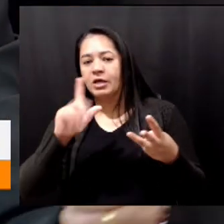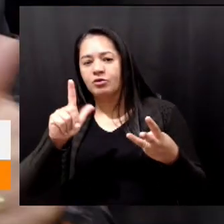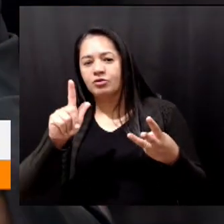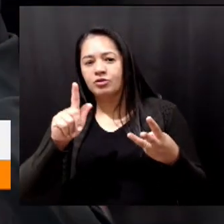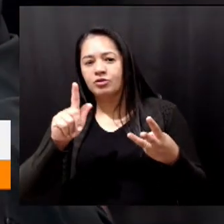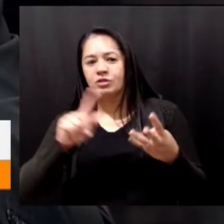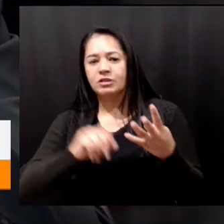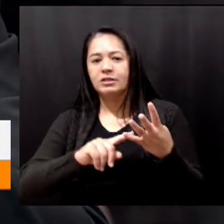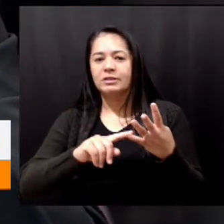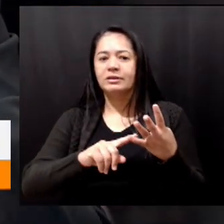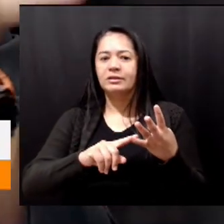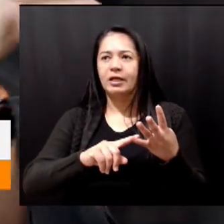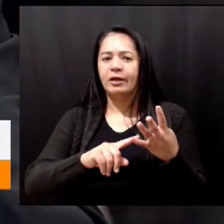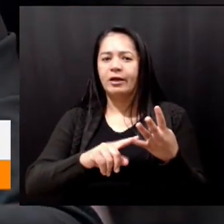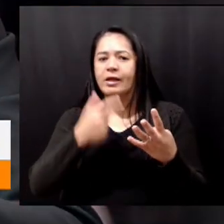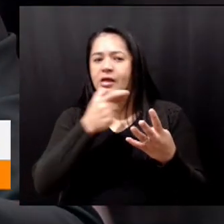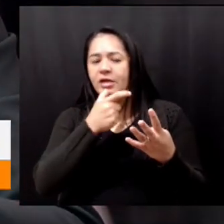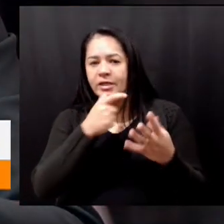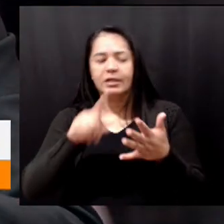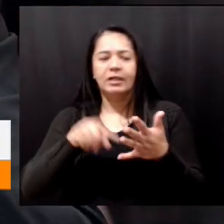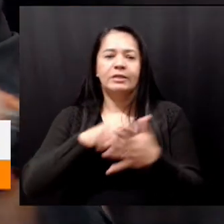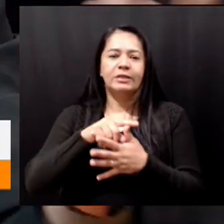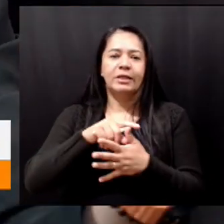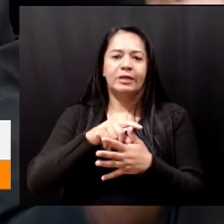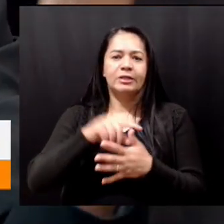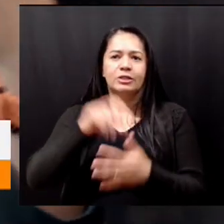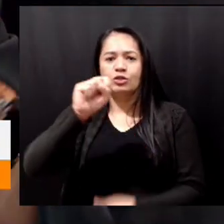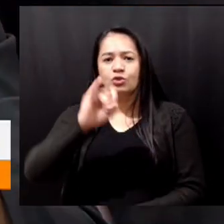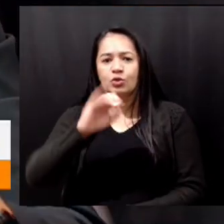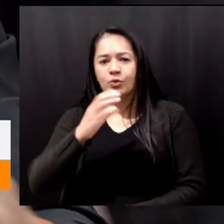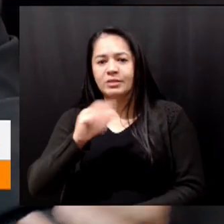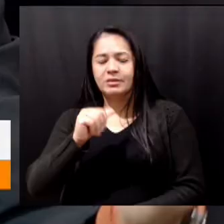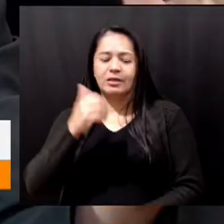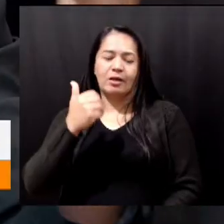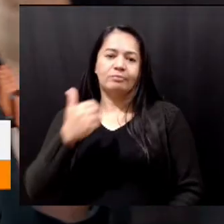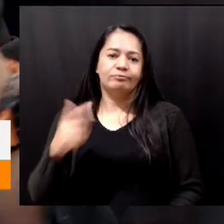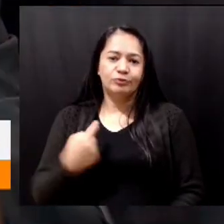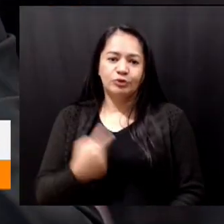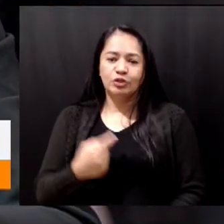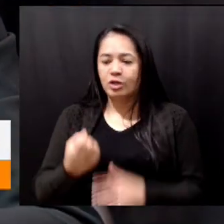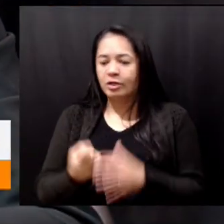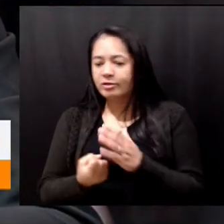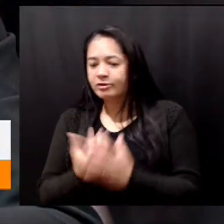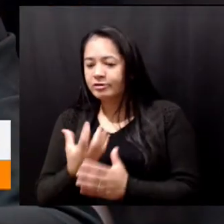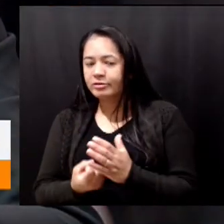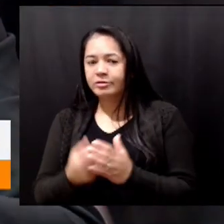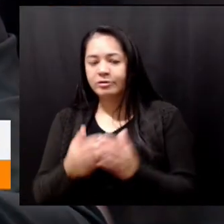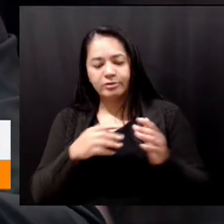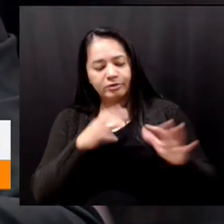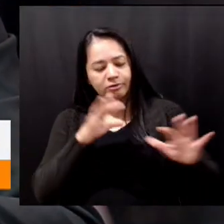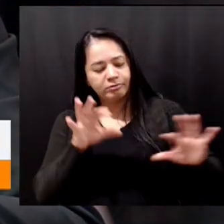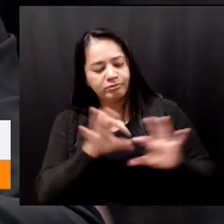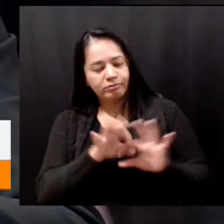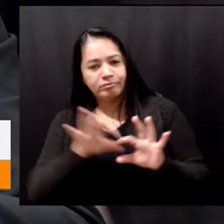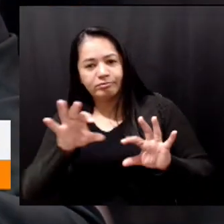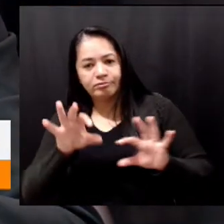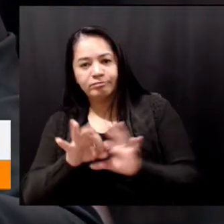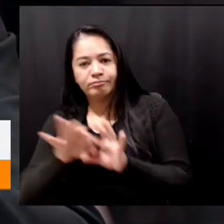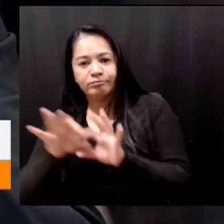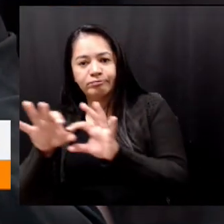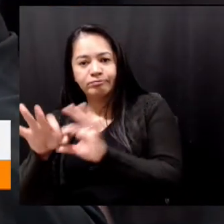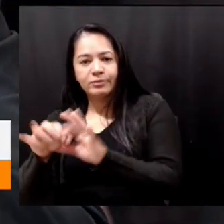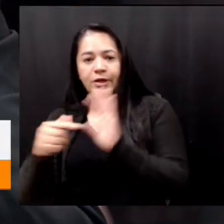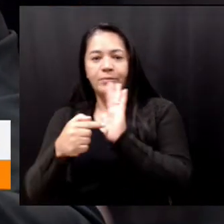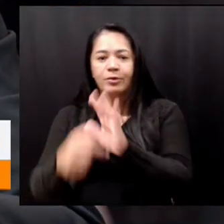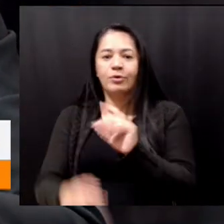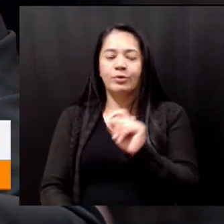Inglaterra, Suíça, enfim, a gente vai criando esses laços e mostra que Campinas ele